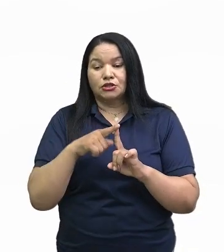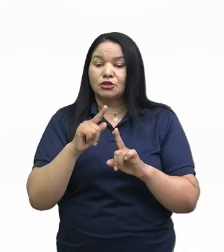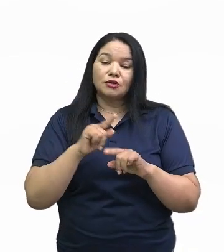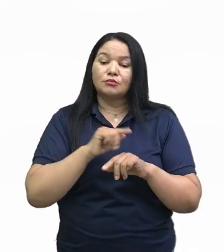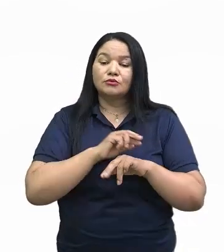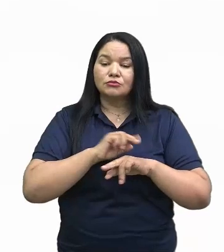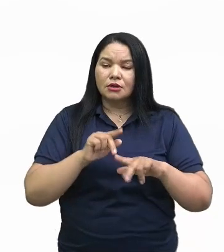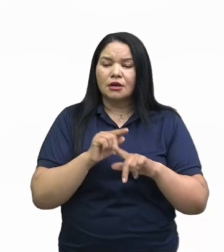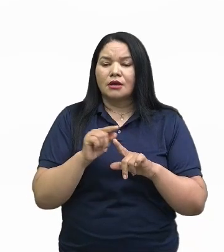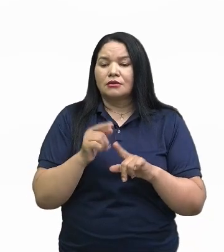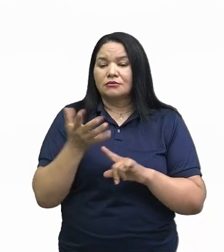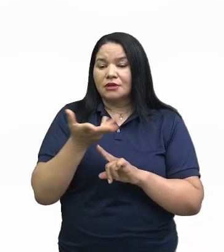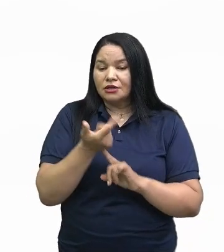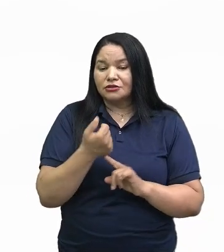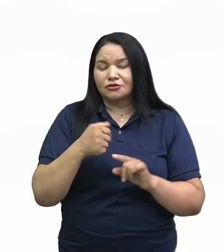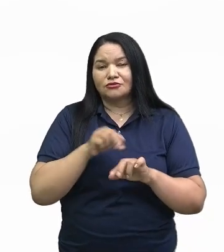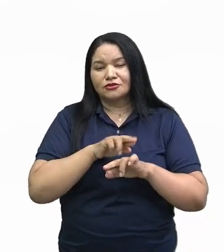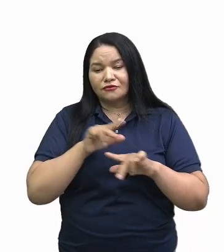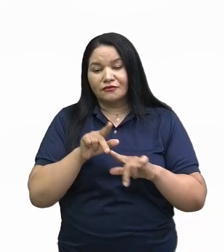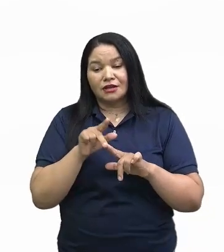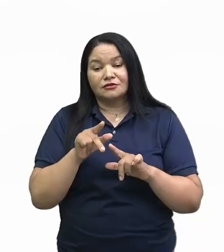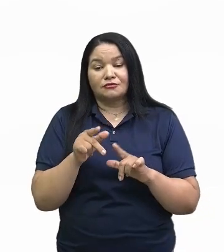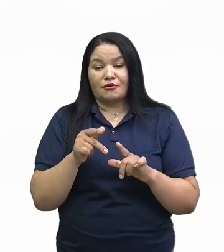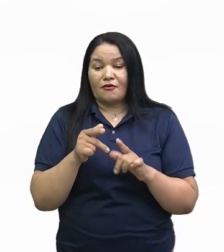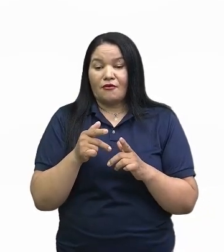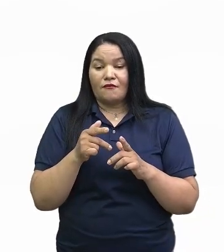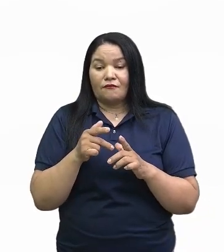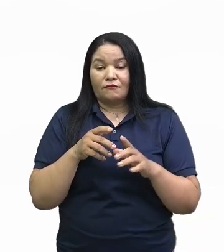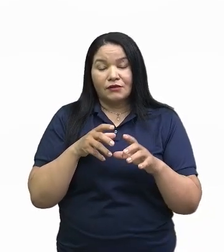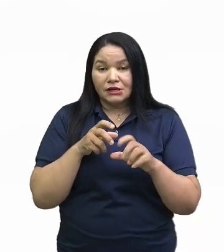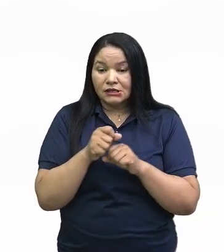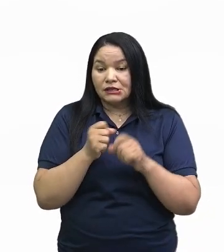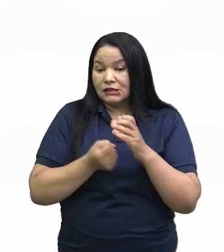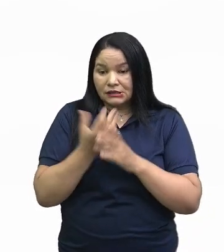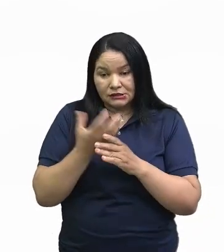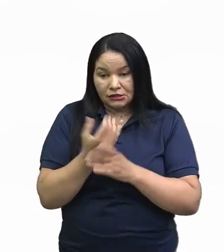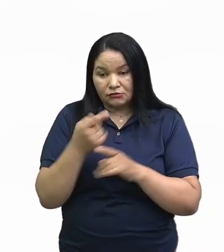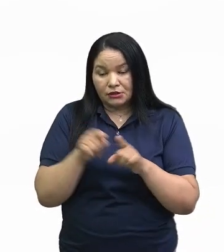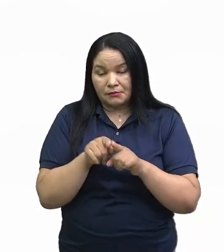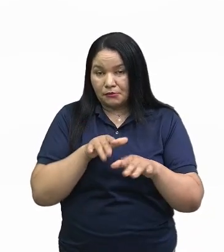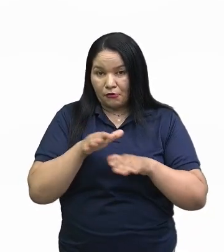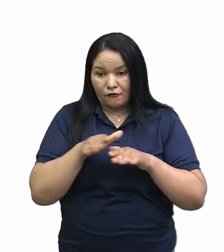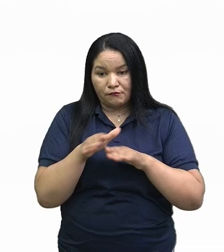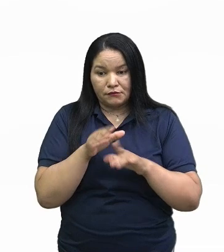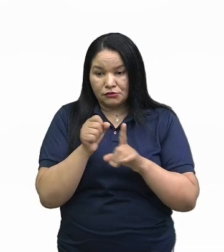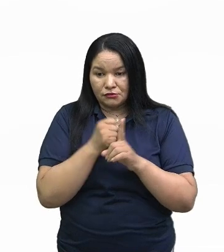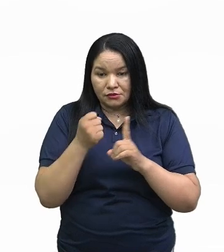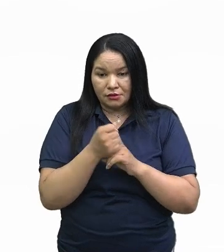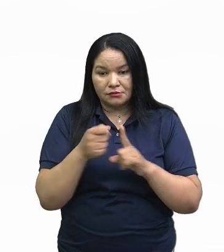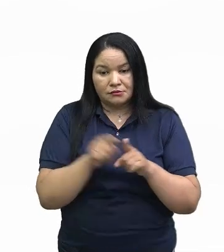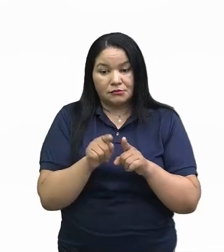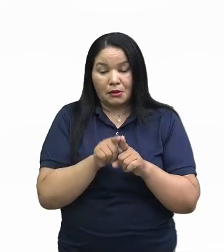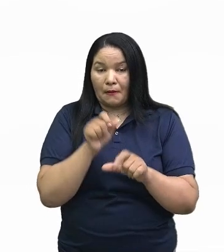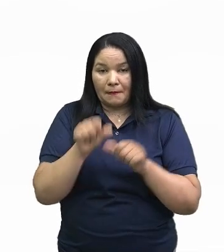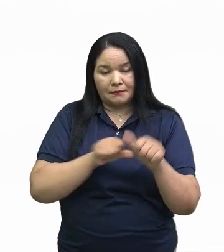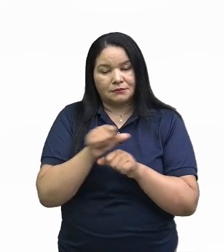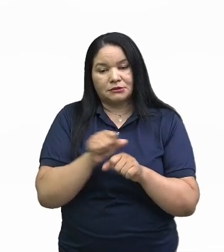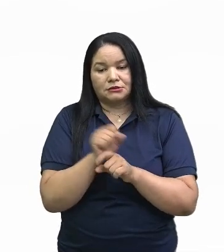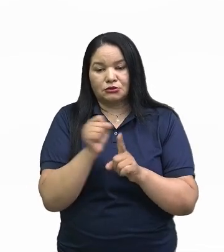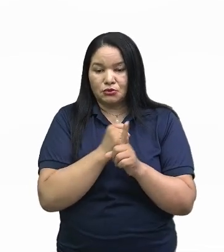sido veículos para a formação de movimentos sociais que buscam transformar a